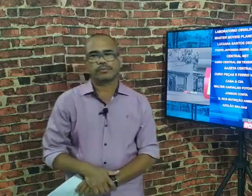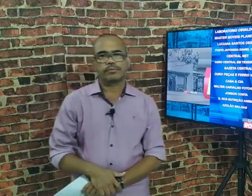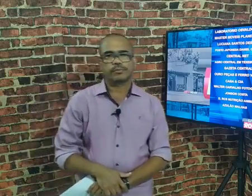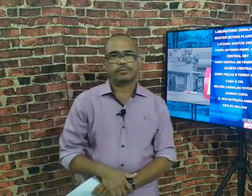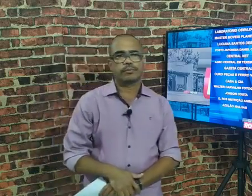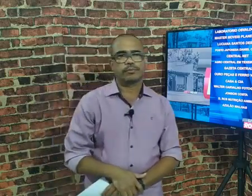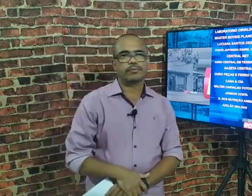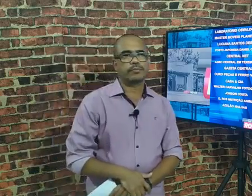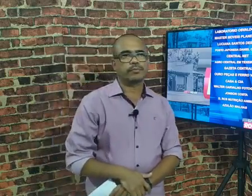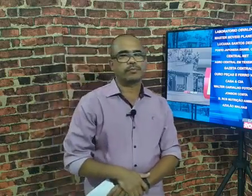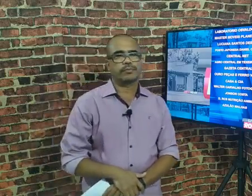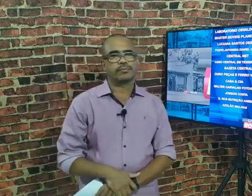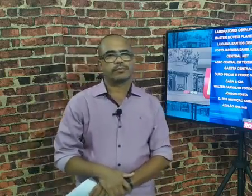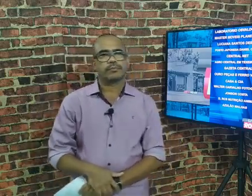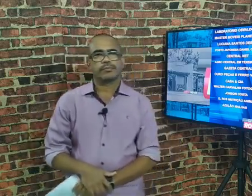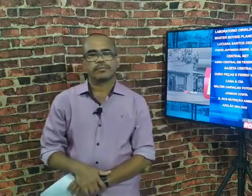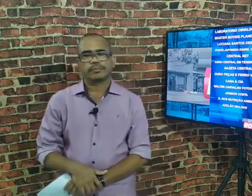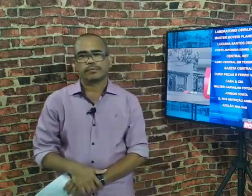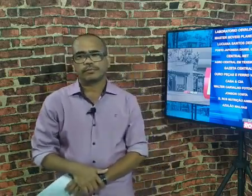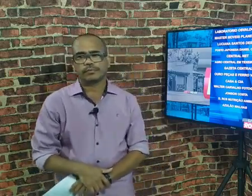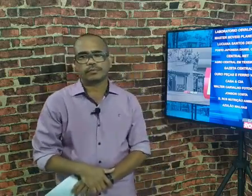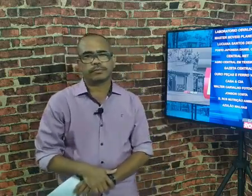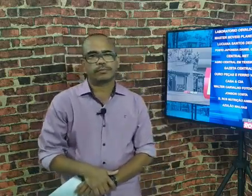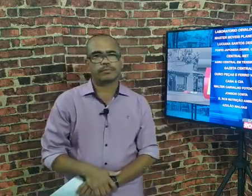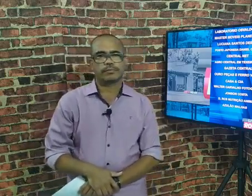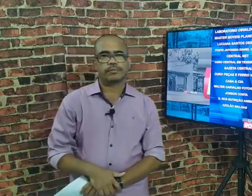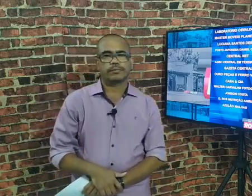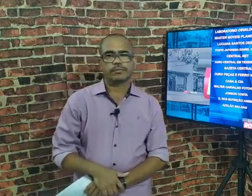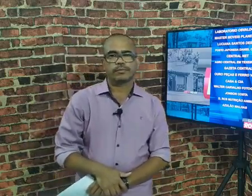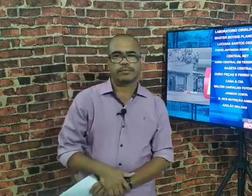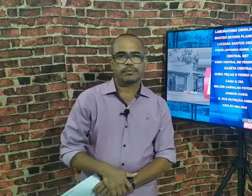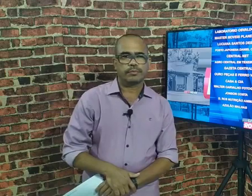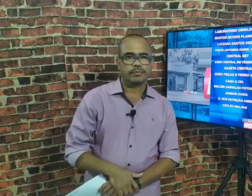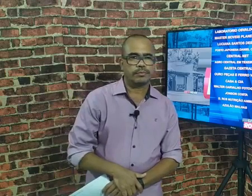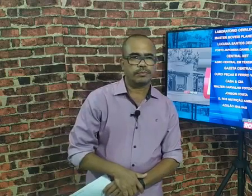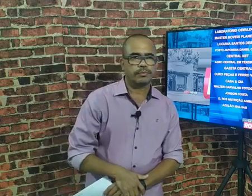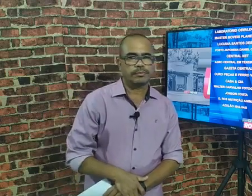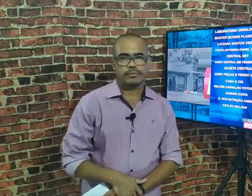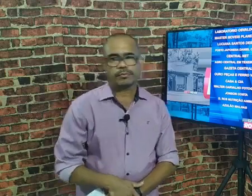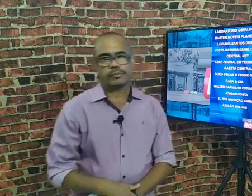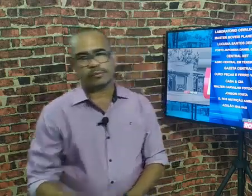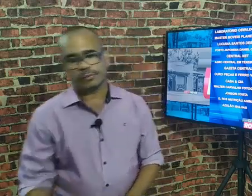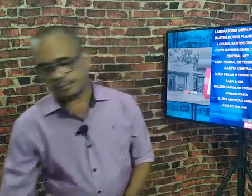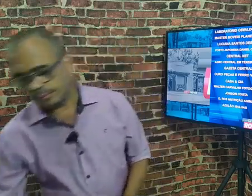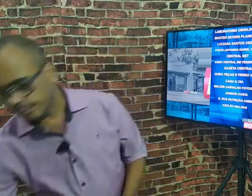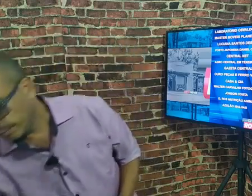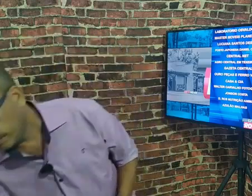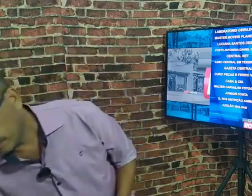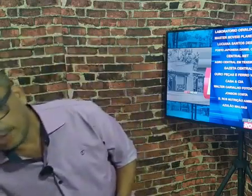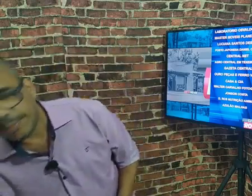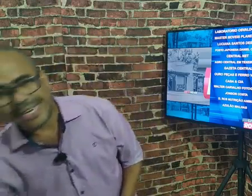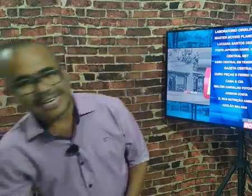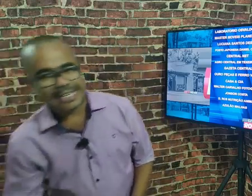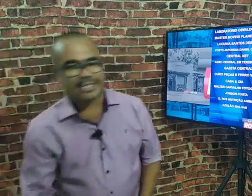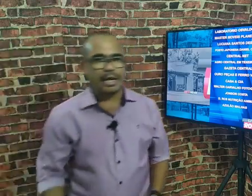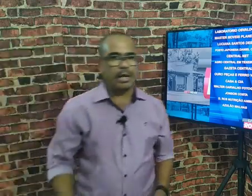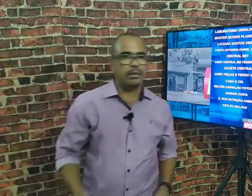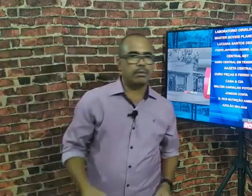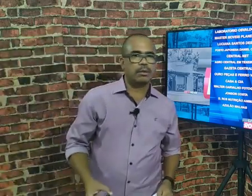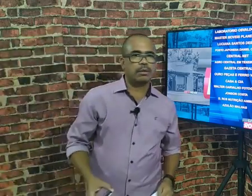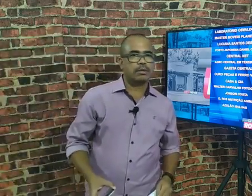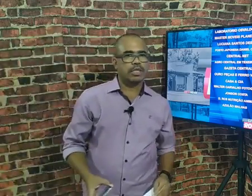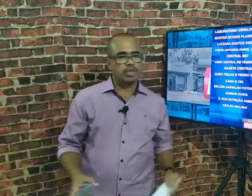Maxwell Francisco da Silva Osmir Toledo Maria Carlos Carvalho também tá aí com a gente que